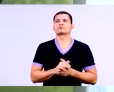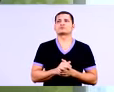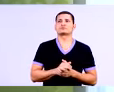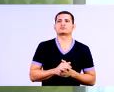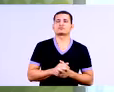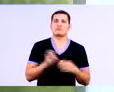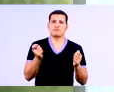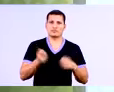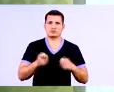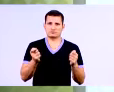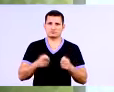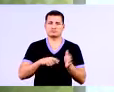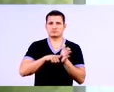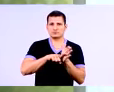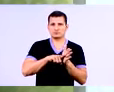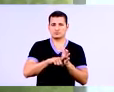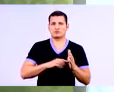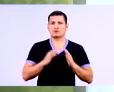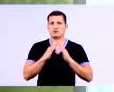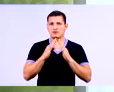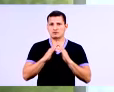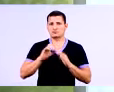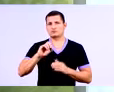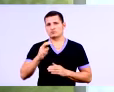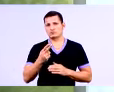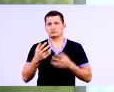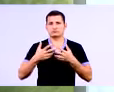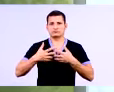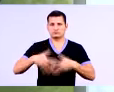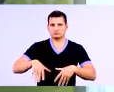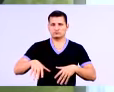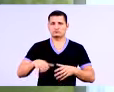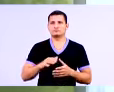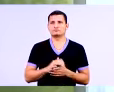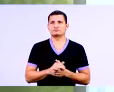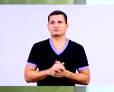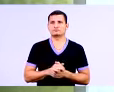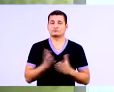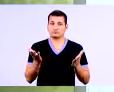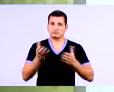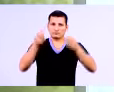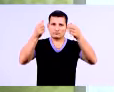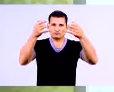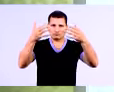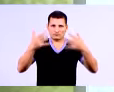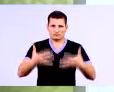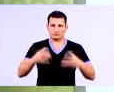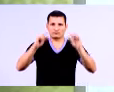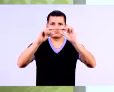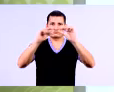a possibilidade de pesquisar isso em casa ou no instituto. Vamos falar sobre formulários.